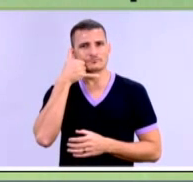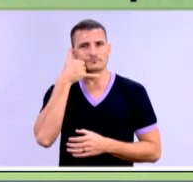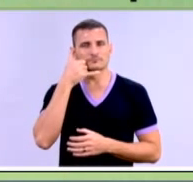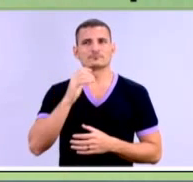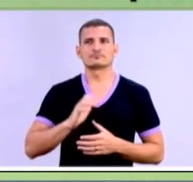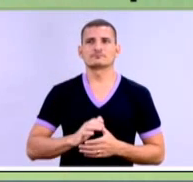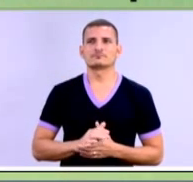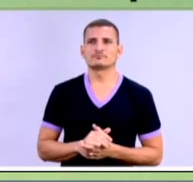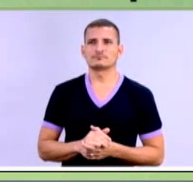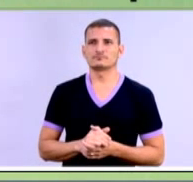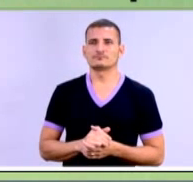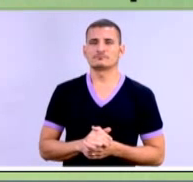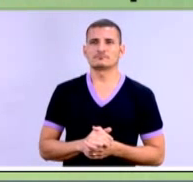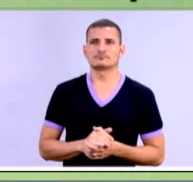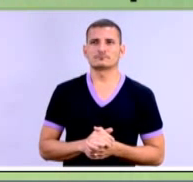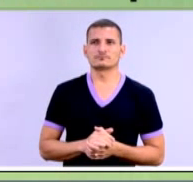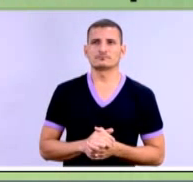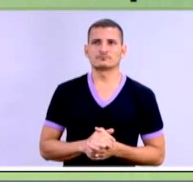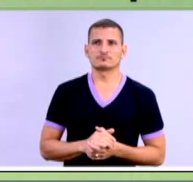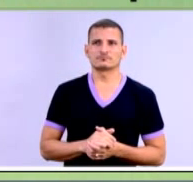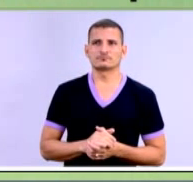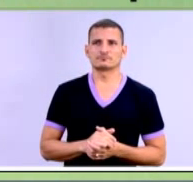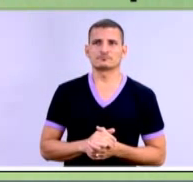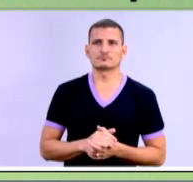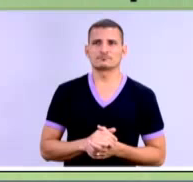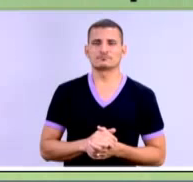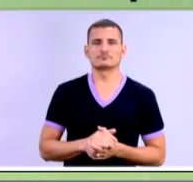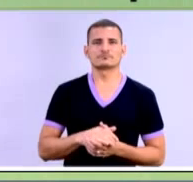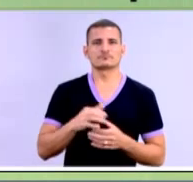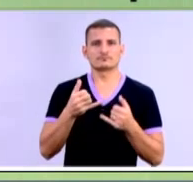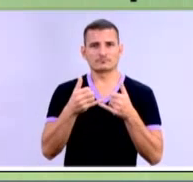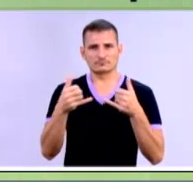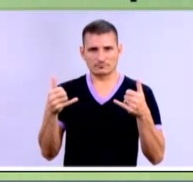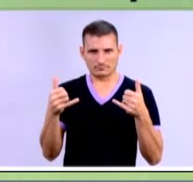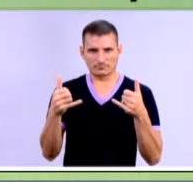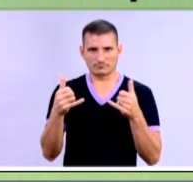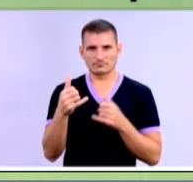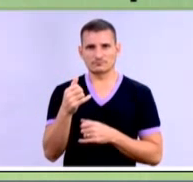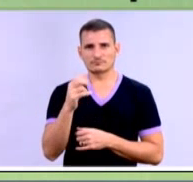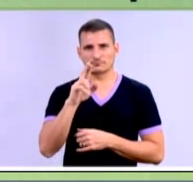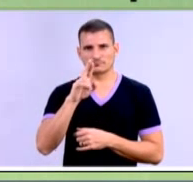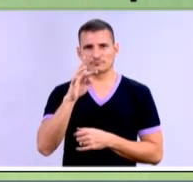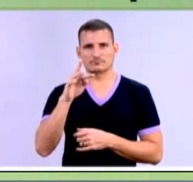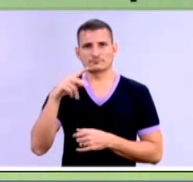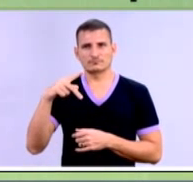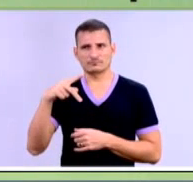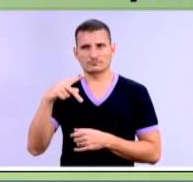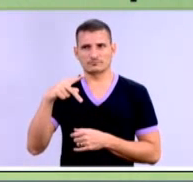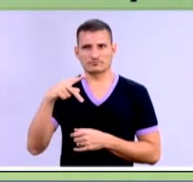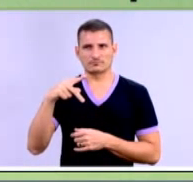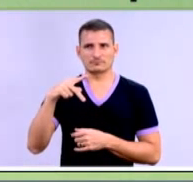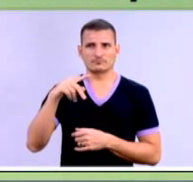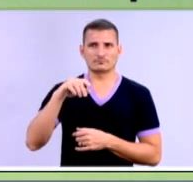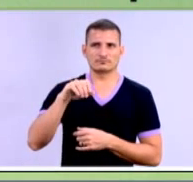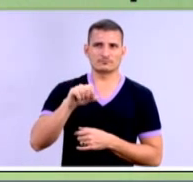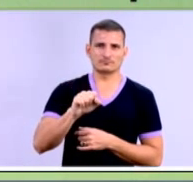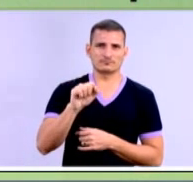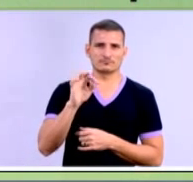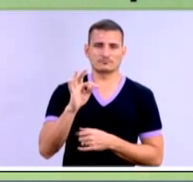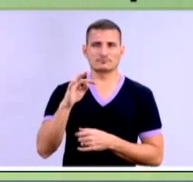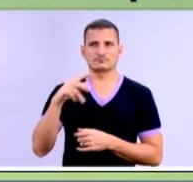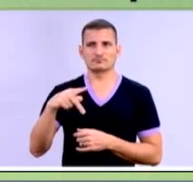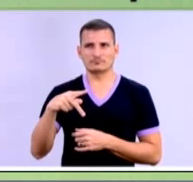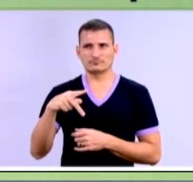correto? E os tipos de cabo, UTP e STP. Lembre-se, UTP de Unshielded